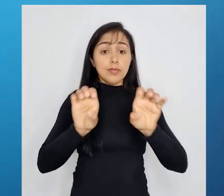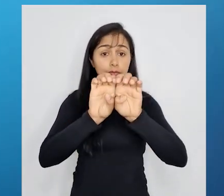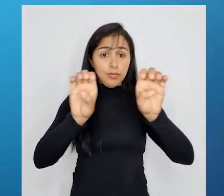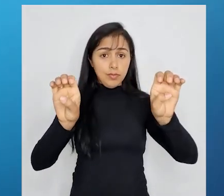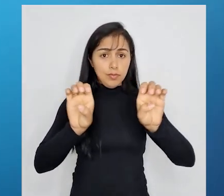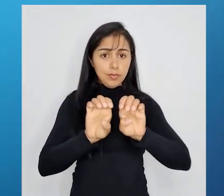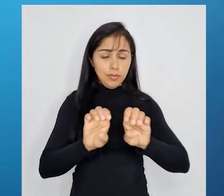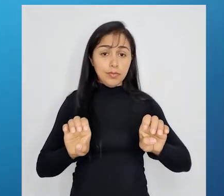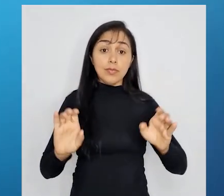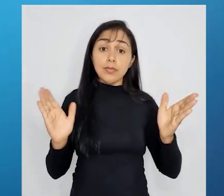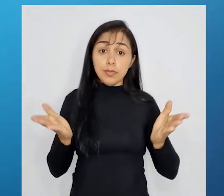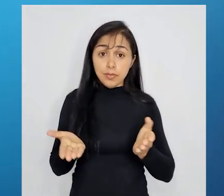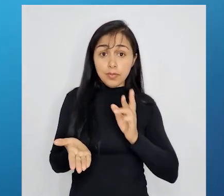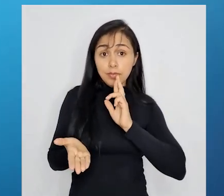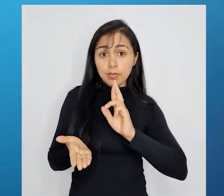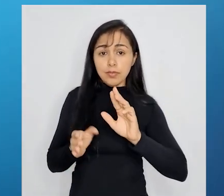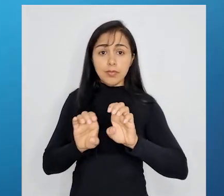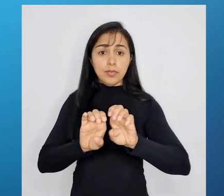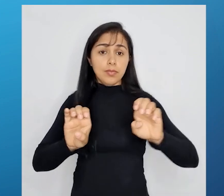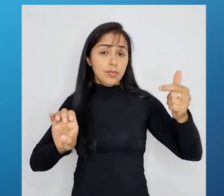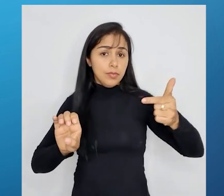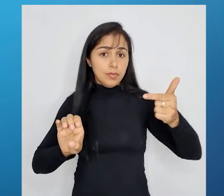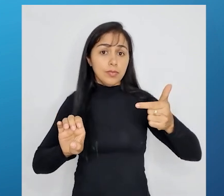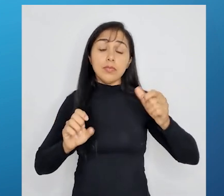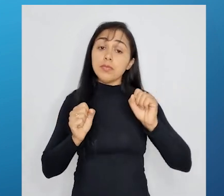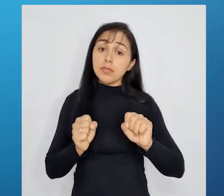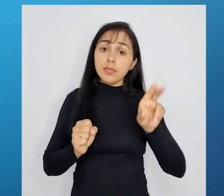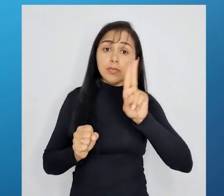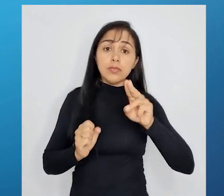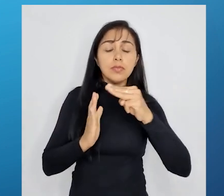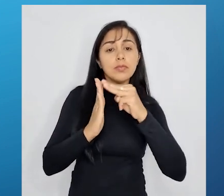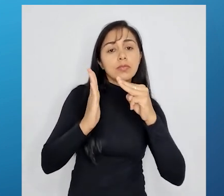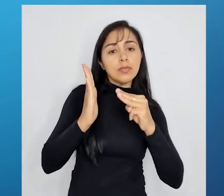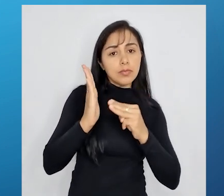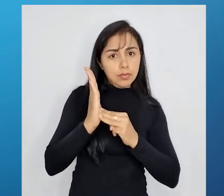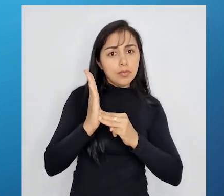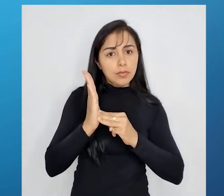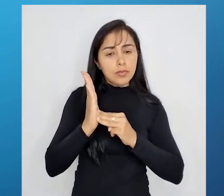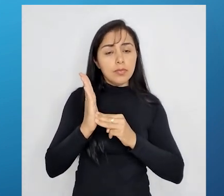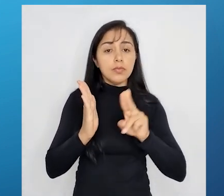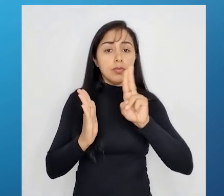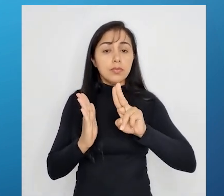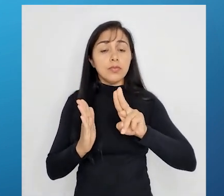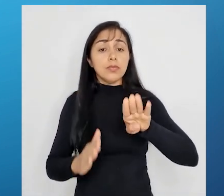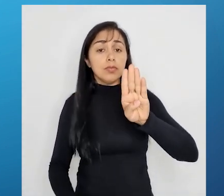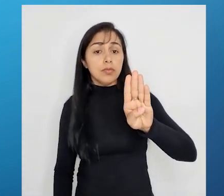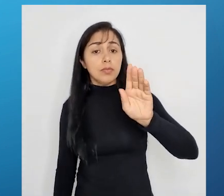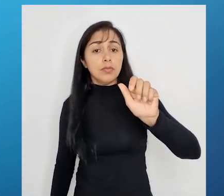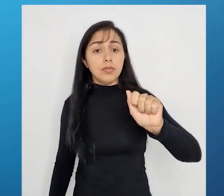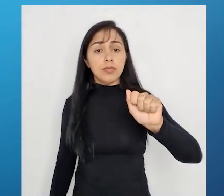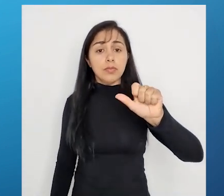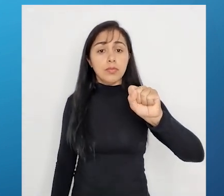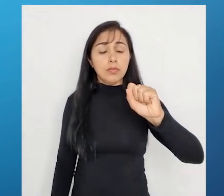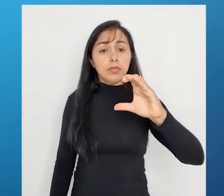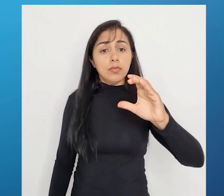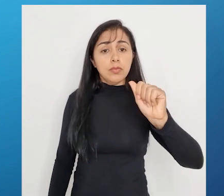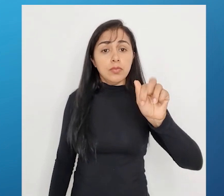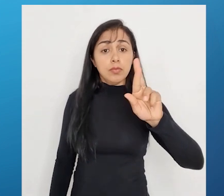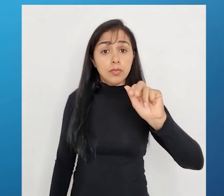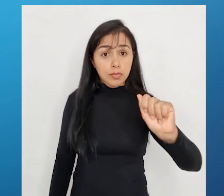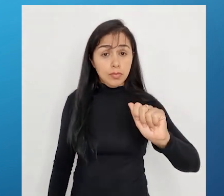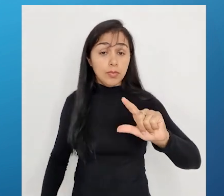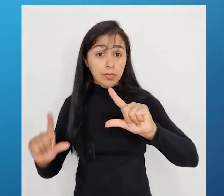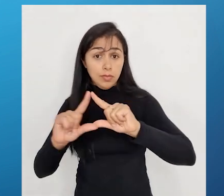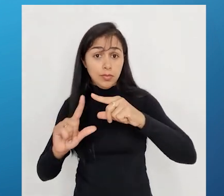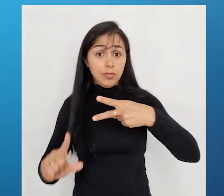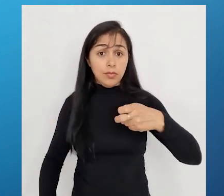equação do segundo grau, se a gente aplicar o método de resolução ou Bhaskara, ou soma e produto, nós vamos ter que as raízes, a